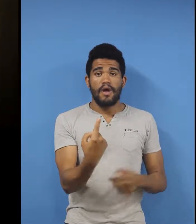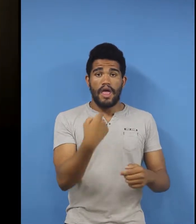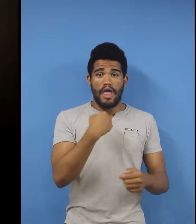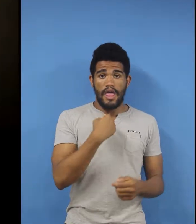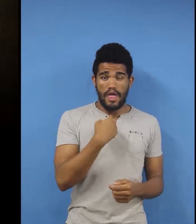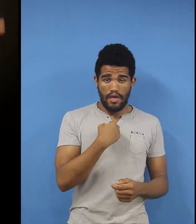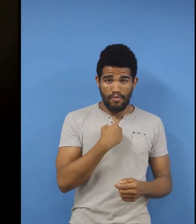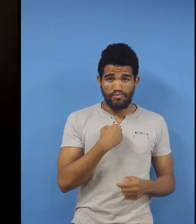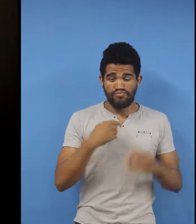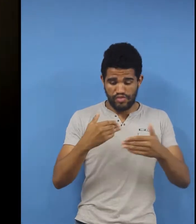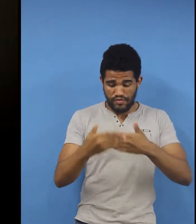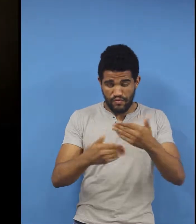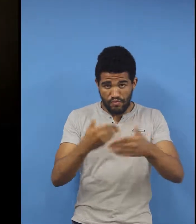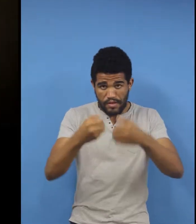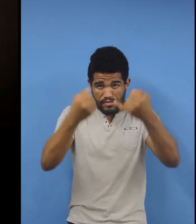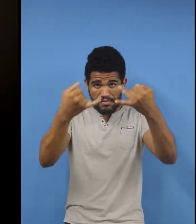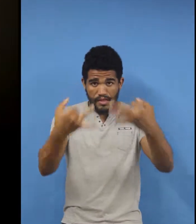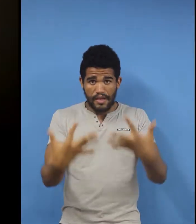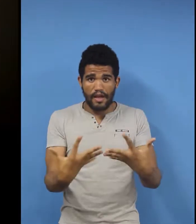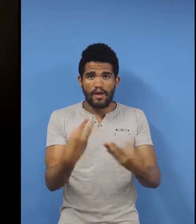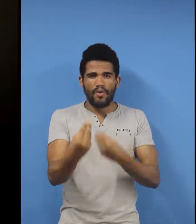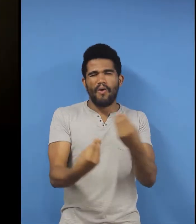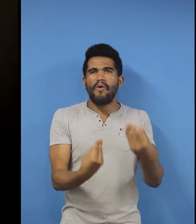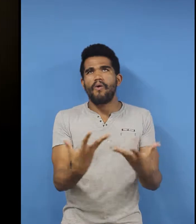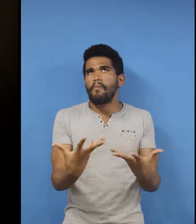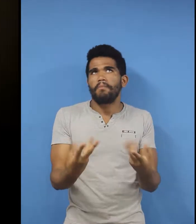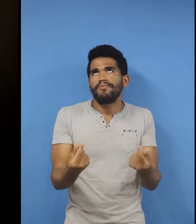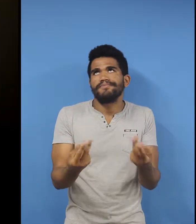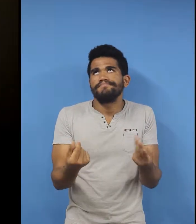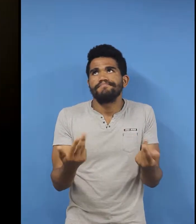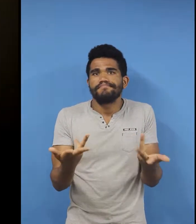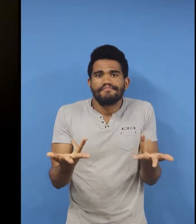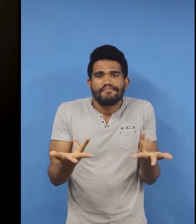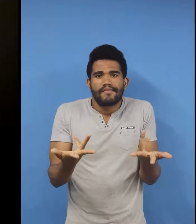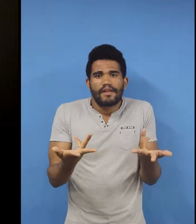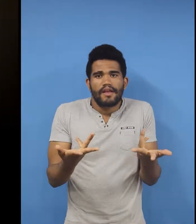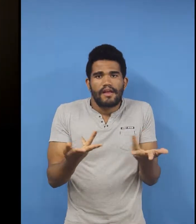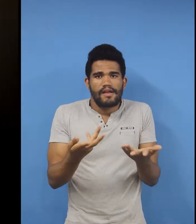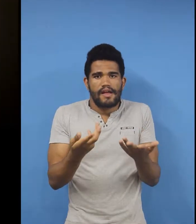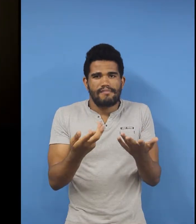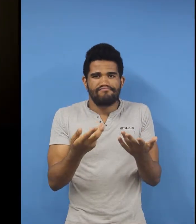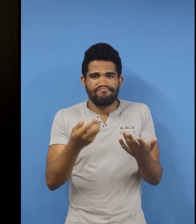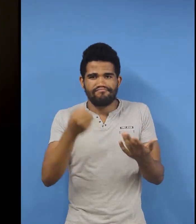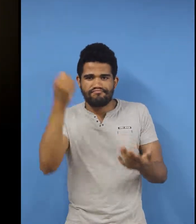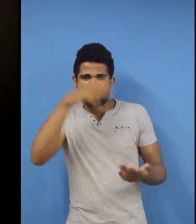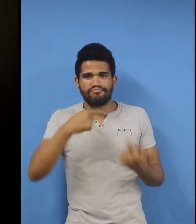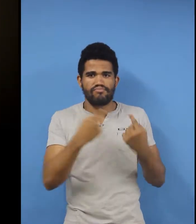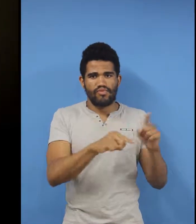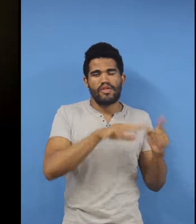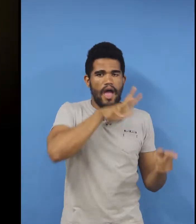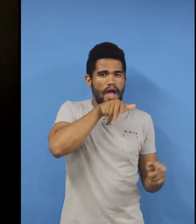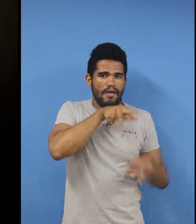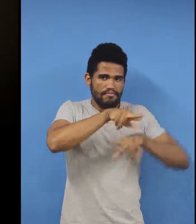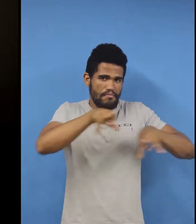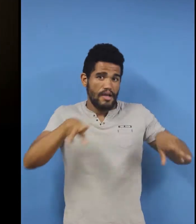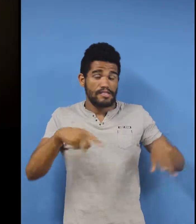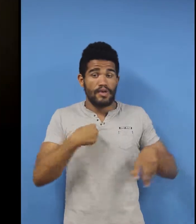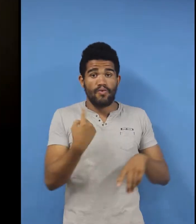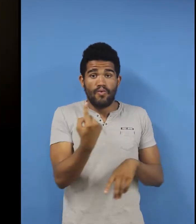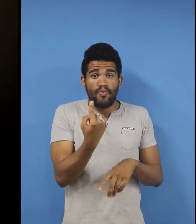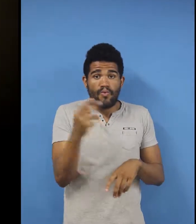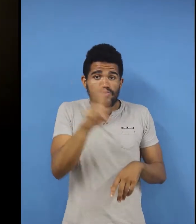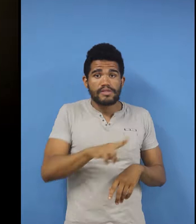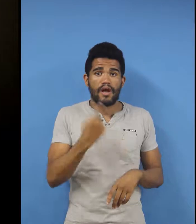Então, um dos meus parágrafos eu vou falar sobre a questão da exploração dos animais. Eu vou utilizar